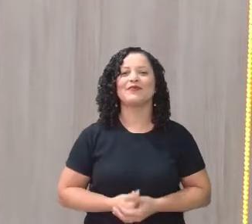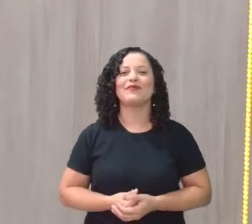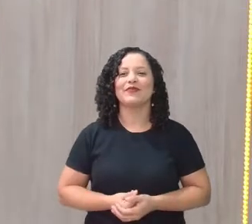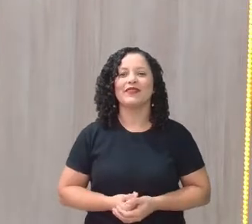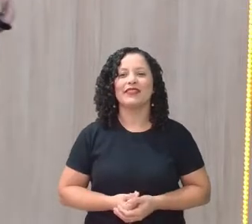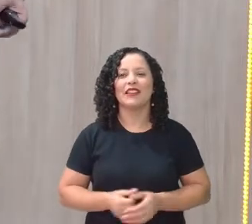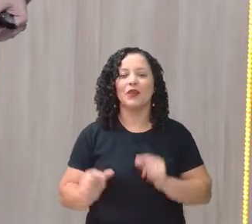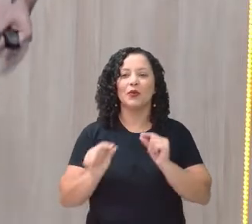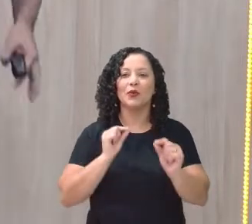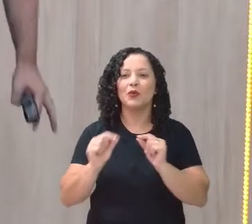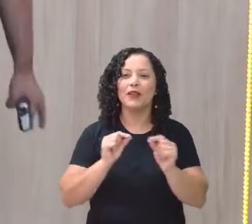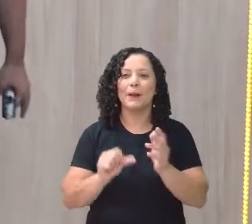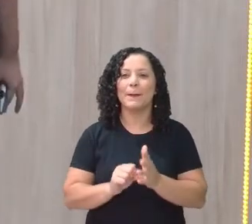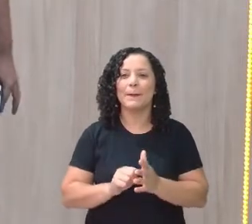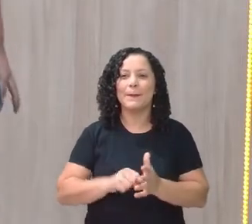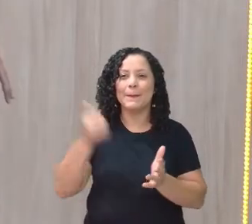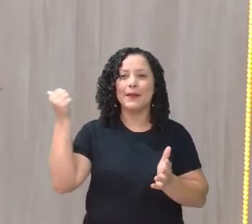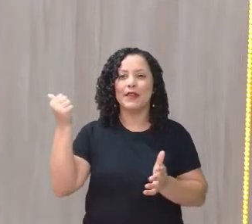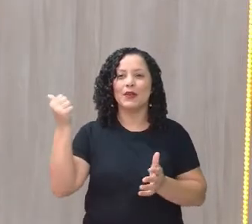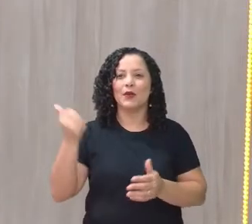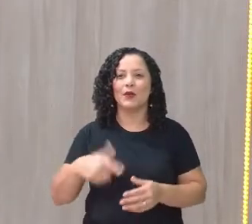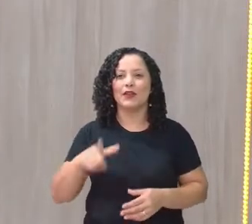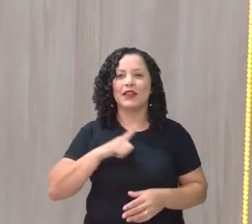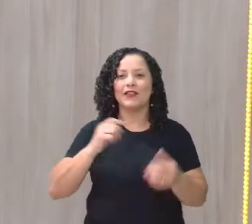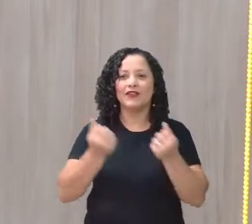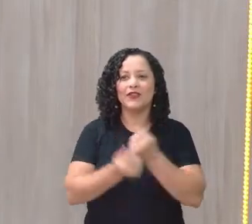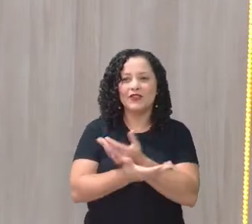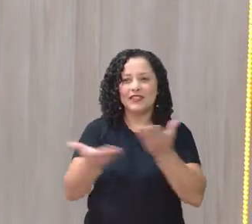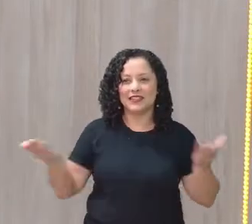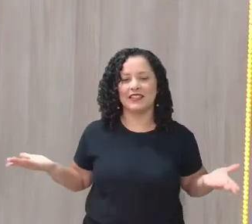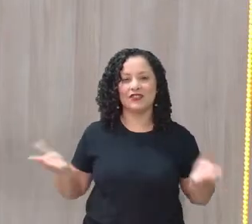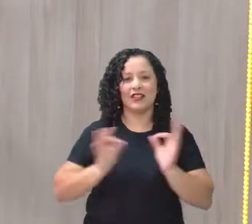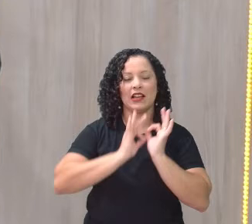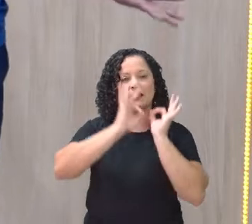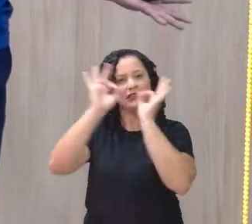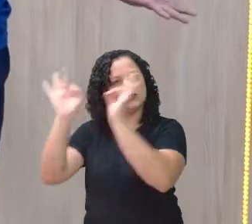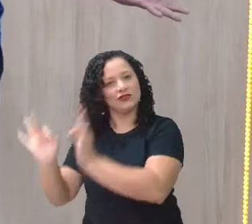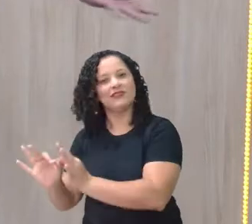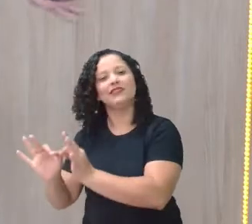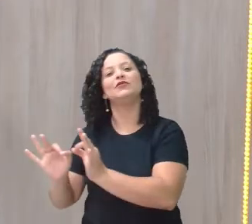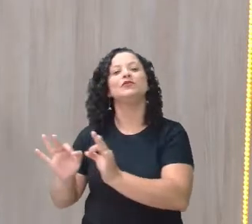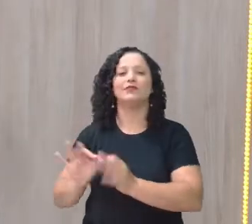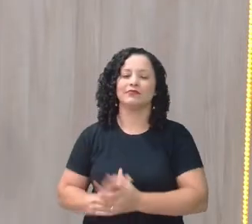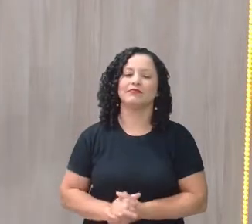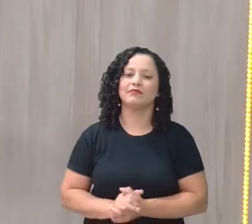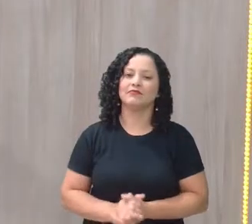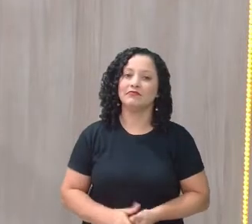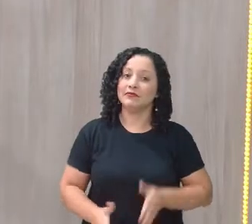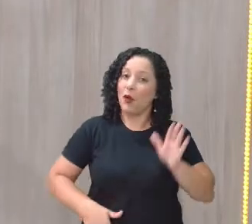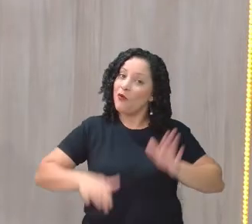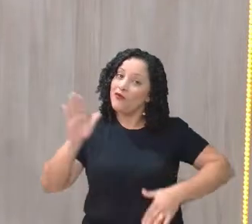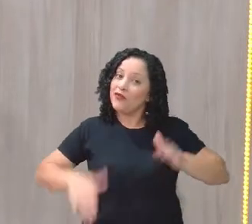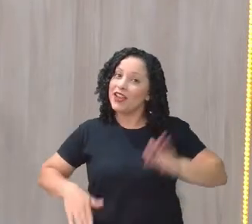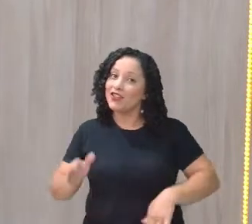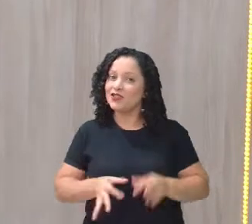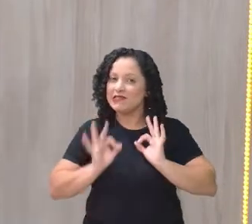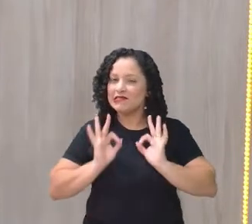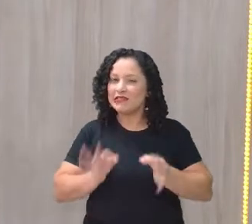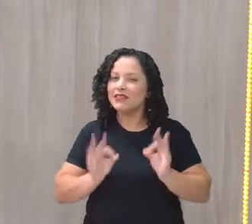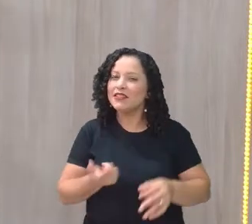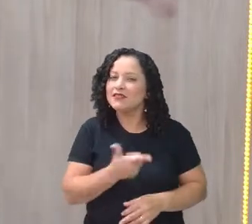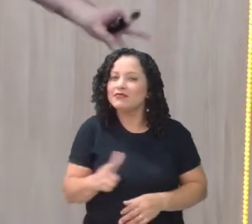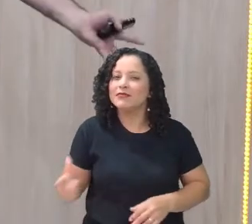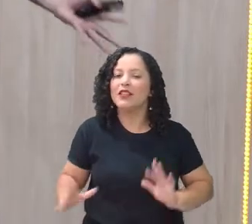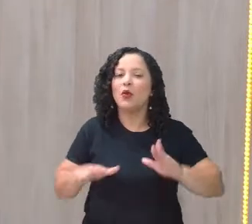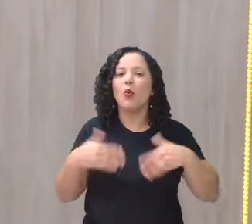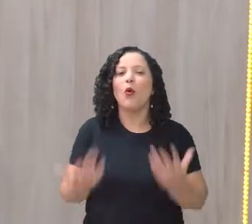quê? O primeiro recado, hein? Vocês agora estão aí assistindo, né? Talvez, não tenho certeza qual canal que você